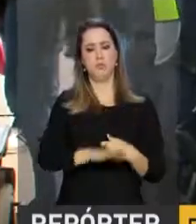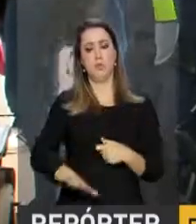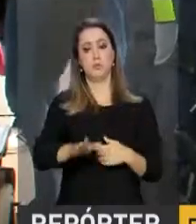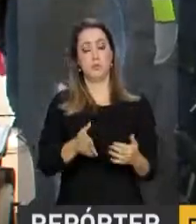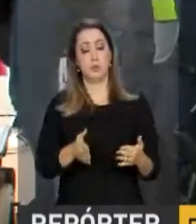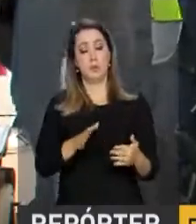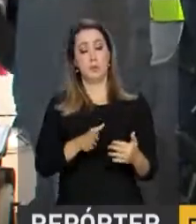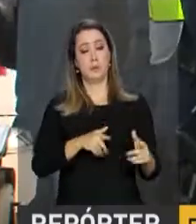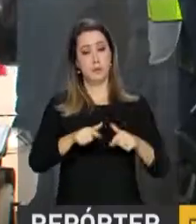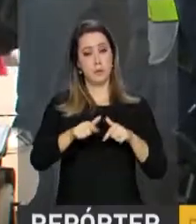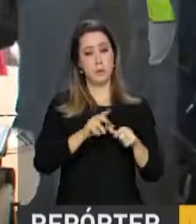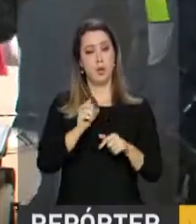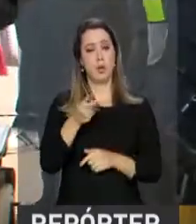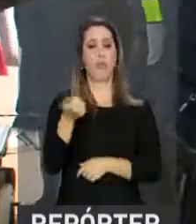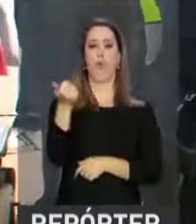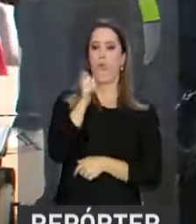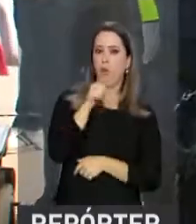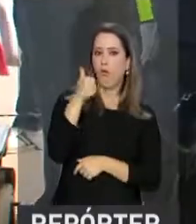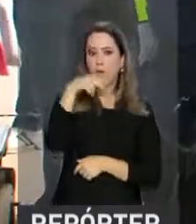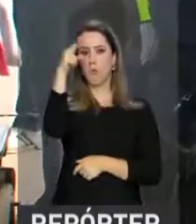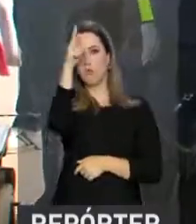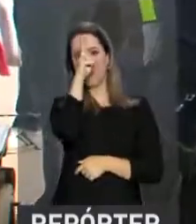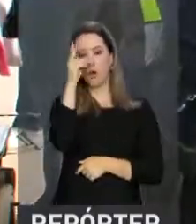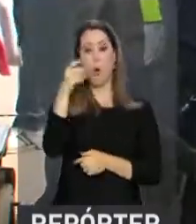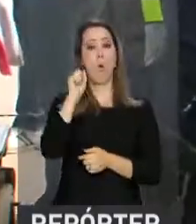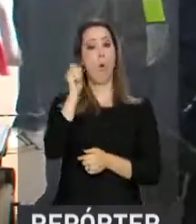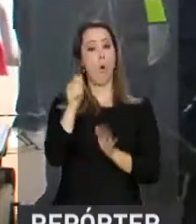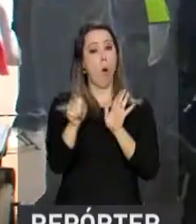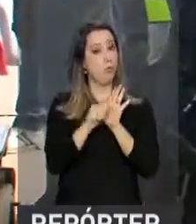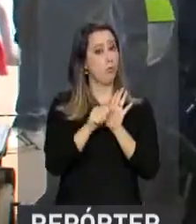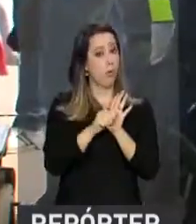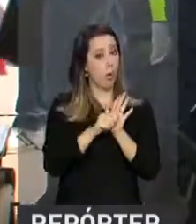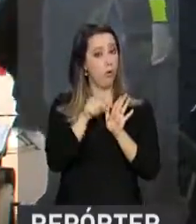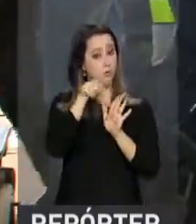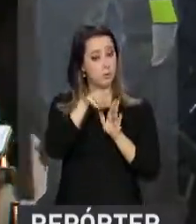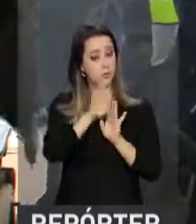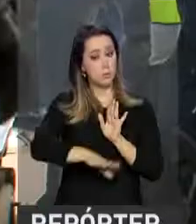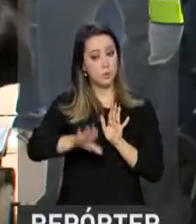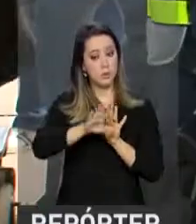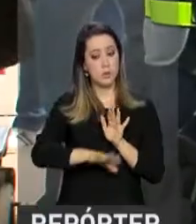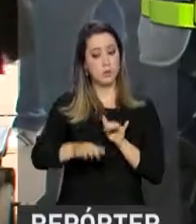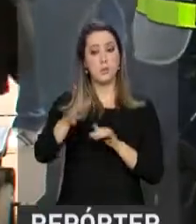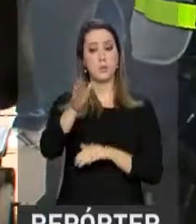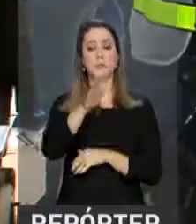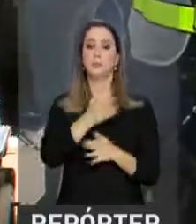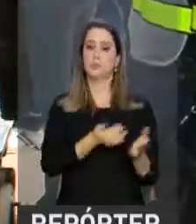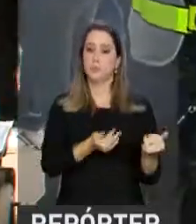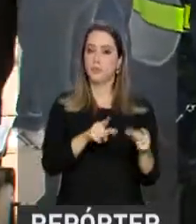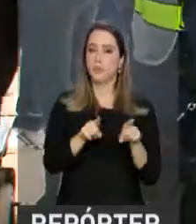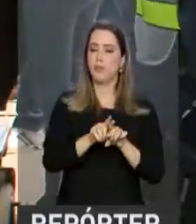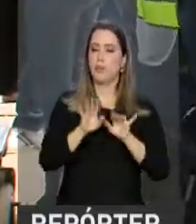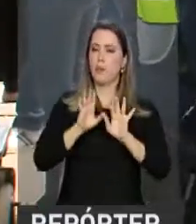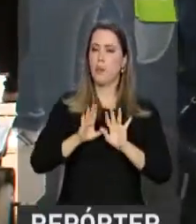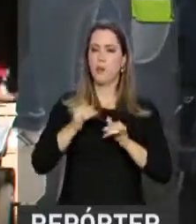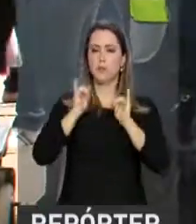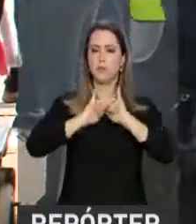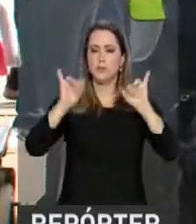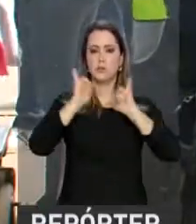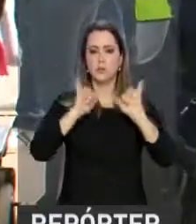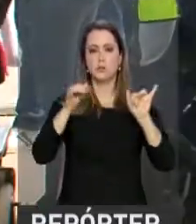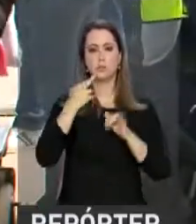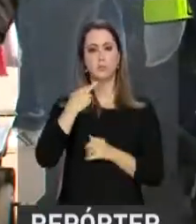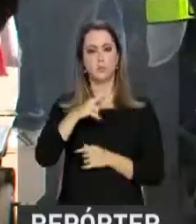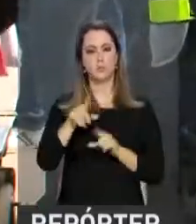de álcool e drogas por crianças e adolescentes estão entre as denúncias mais comuns ao disque 100 durante o período de grande movimentação turística